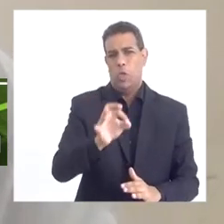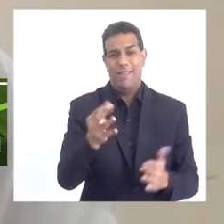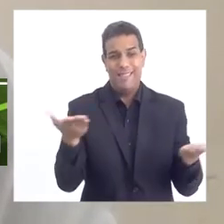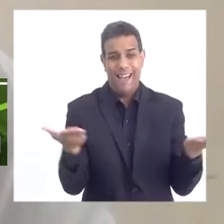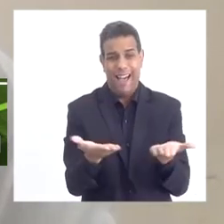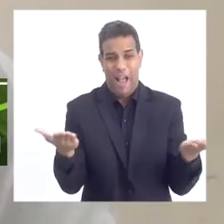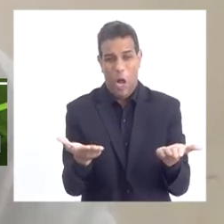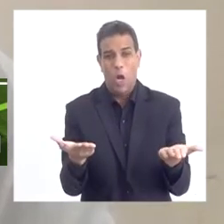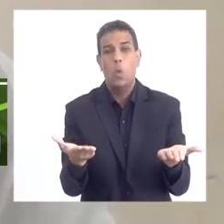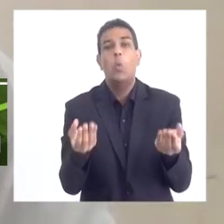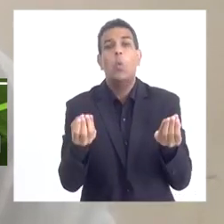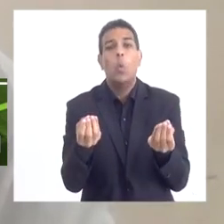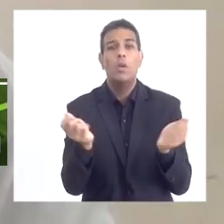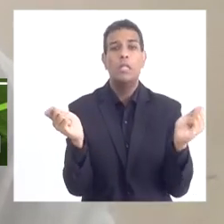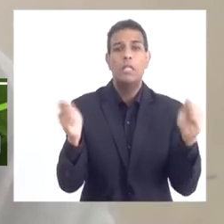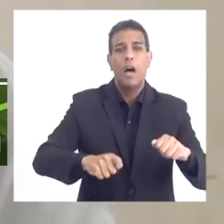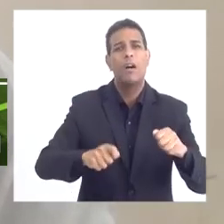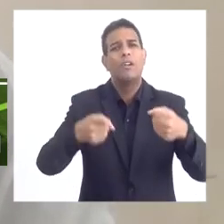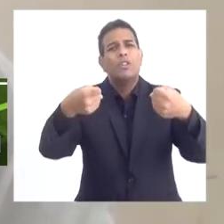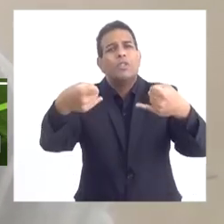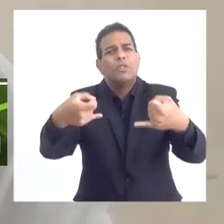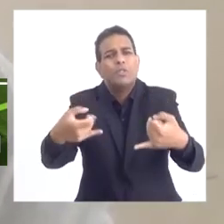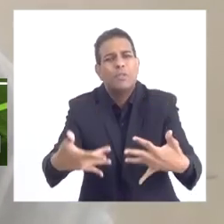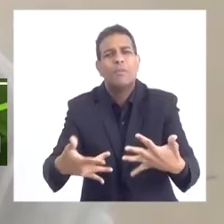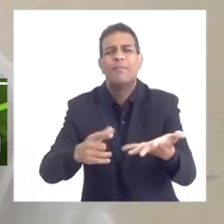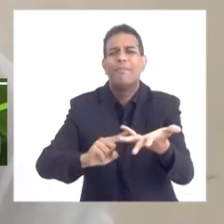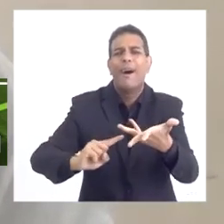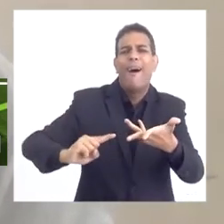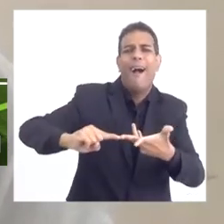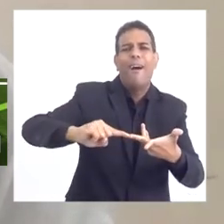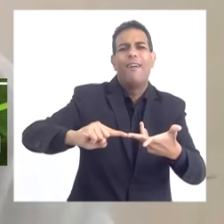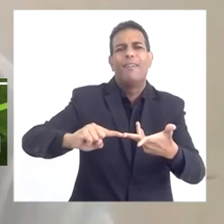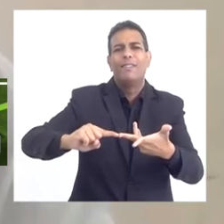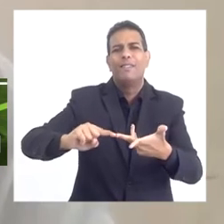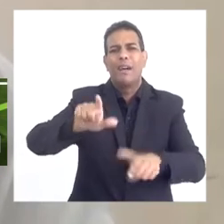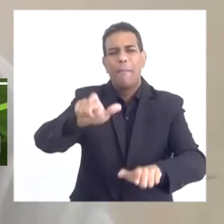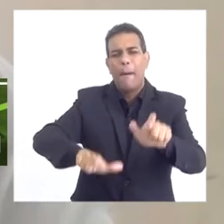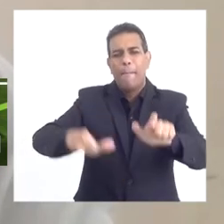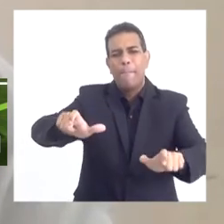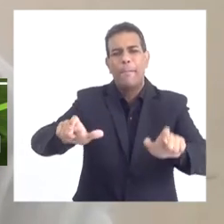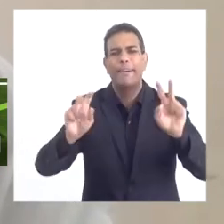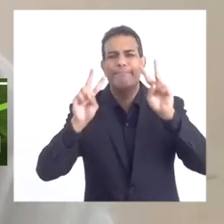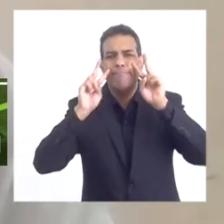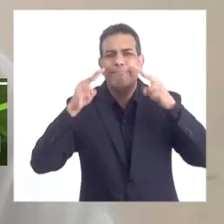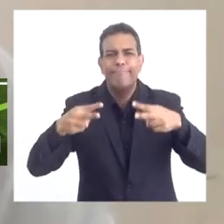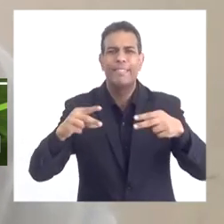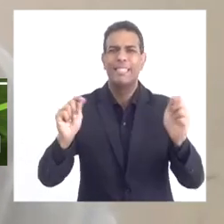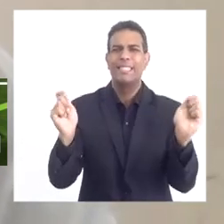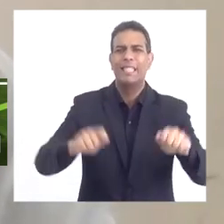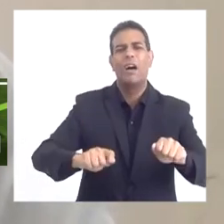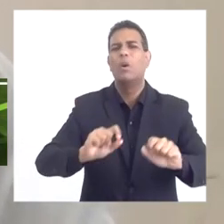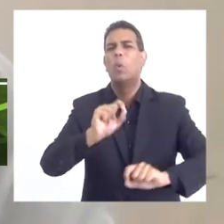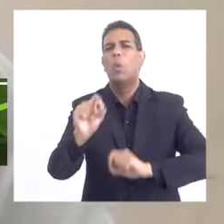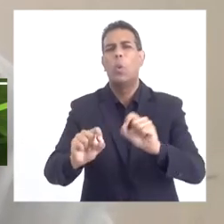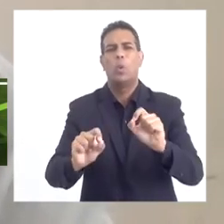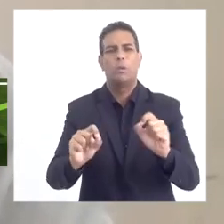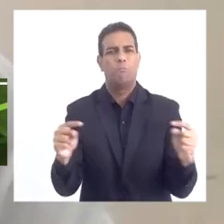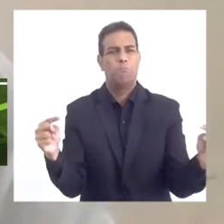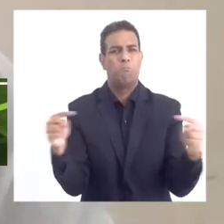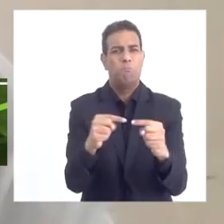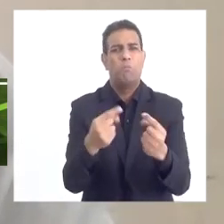Agora, o que eu gostaria de falar sobre a parte de pessoal é explicar como é